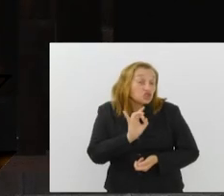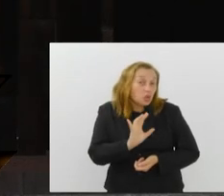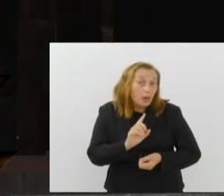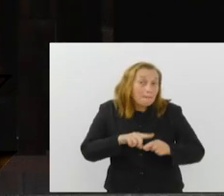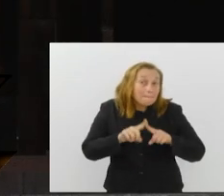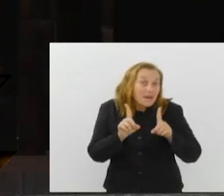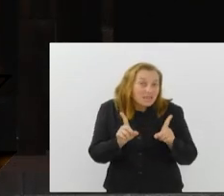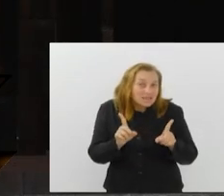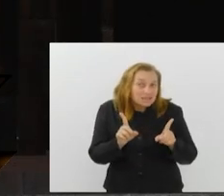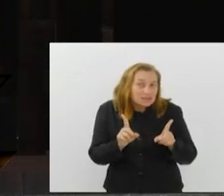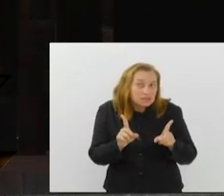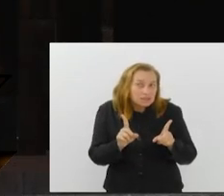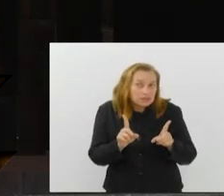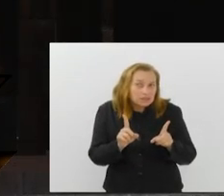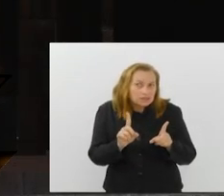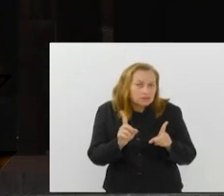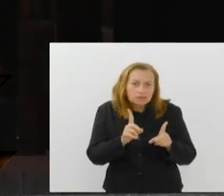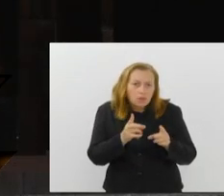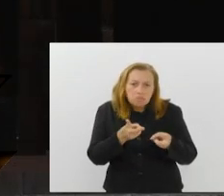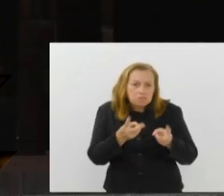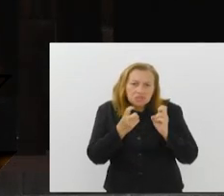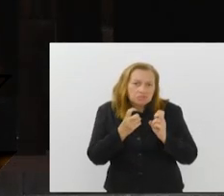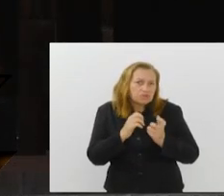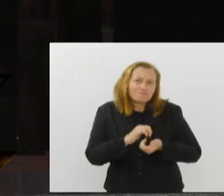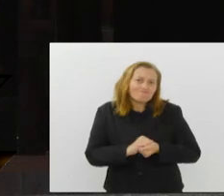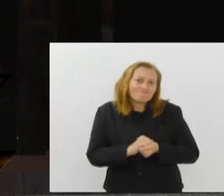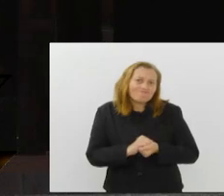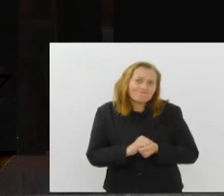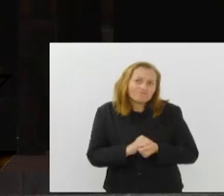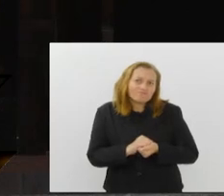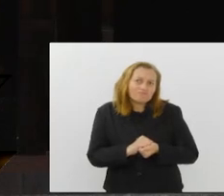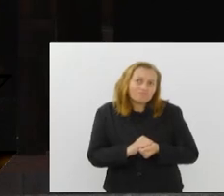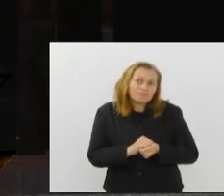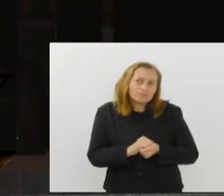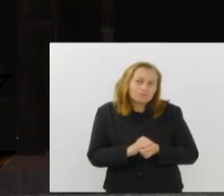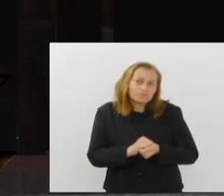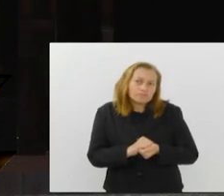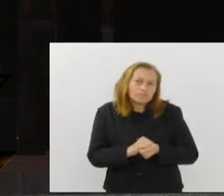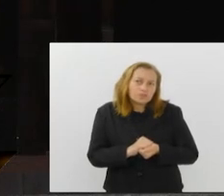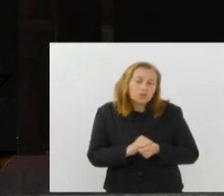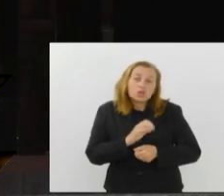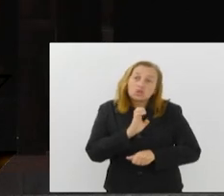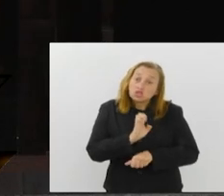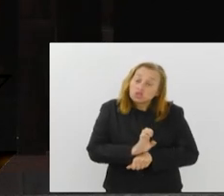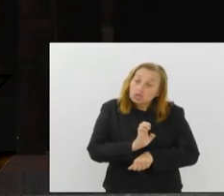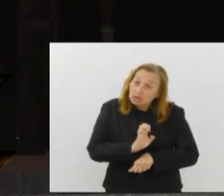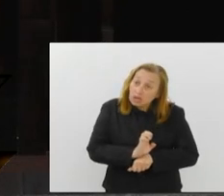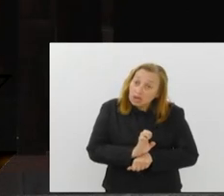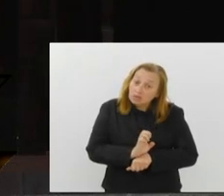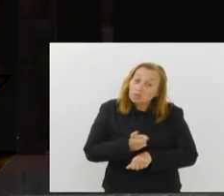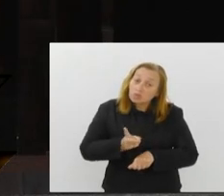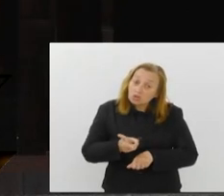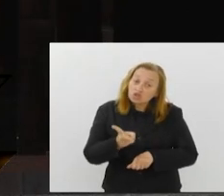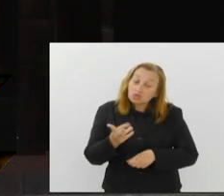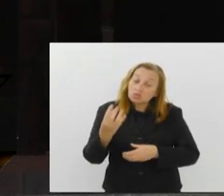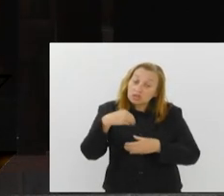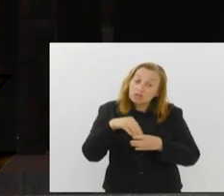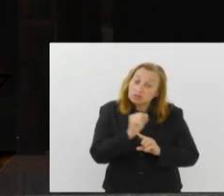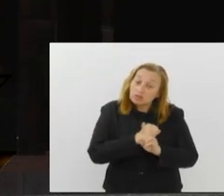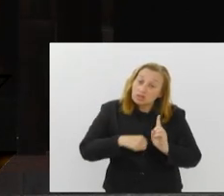mas não percebíamos o quão encrustado está isso ainda na sociedade